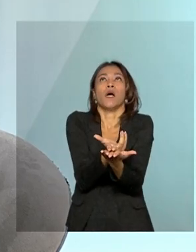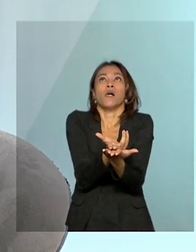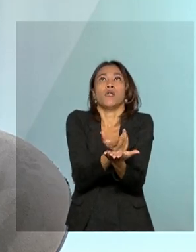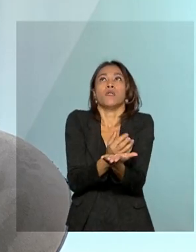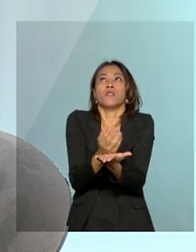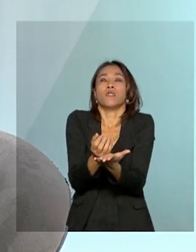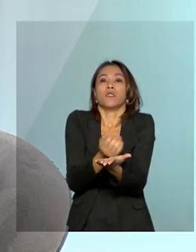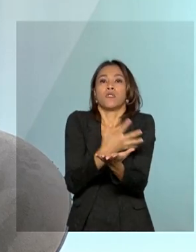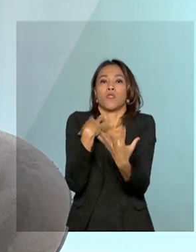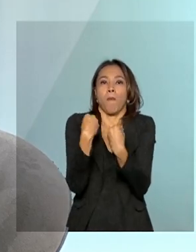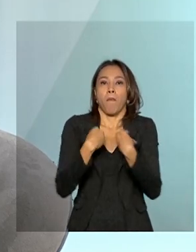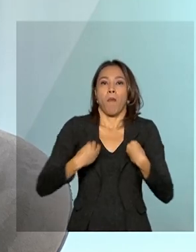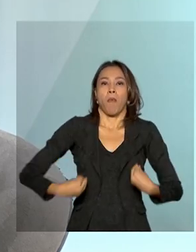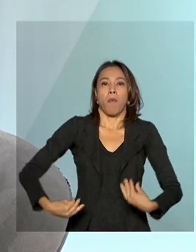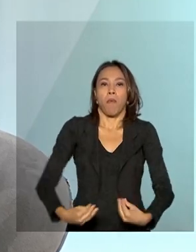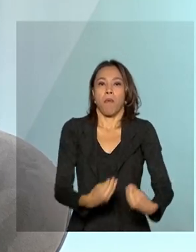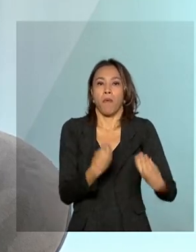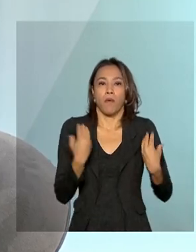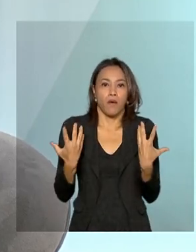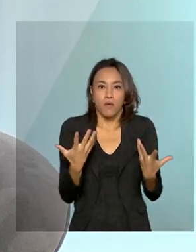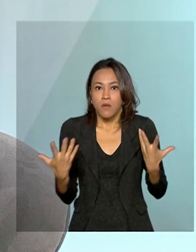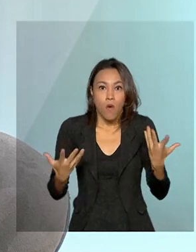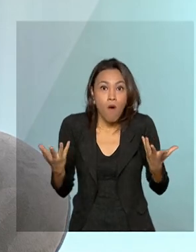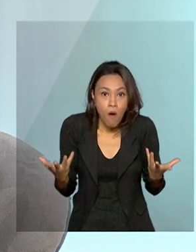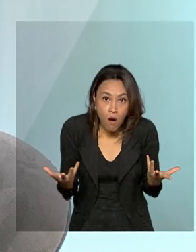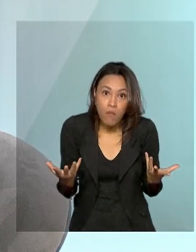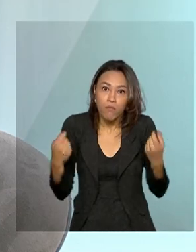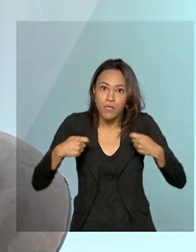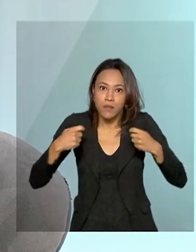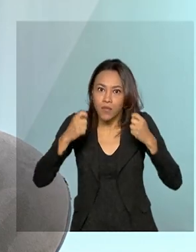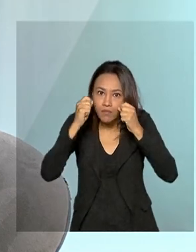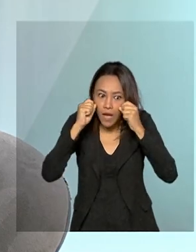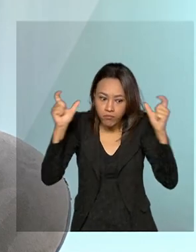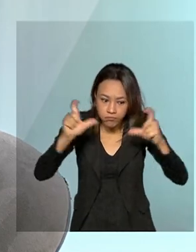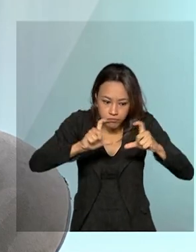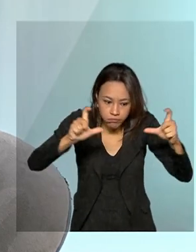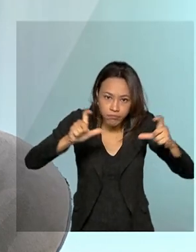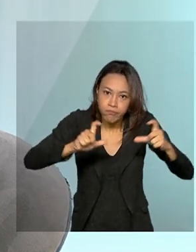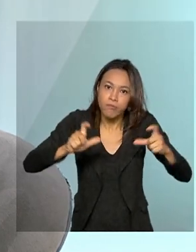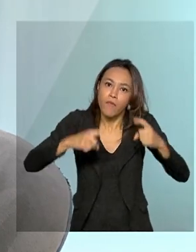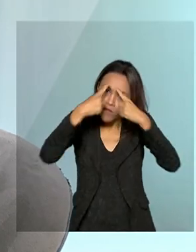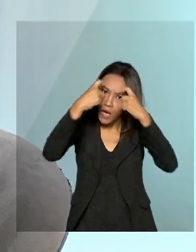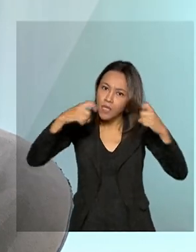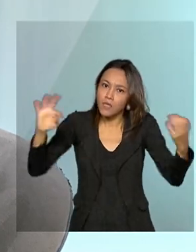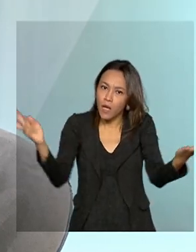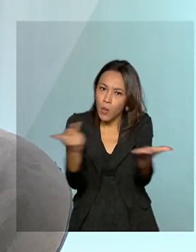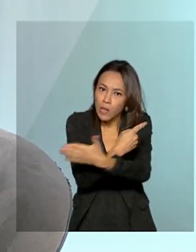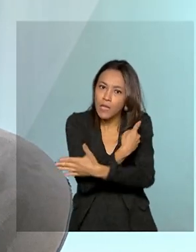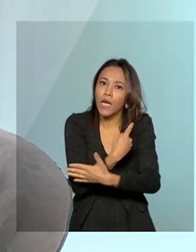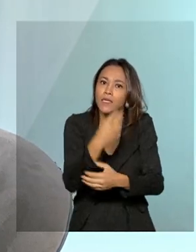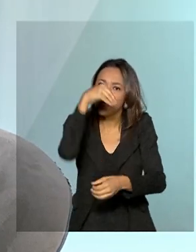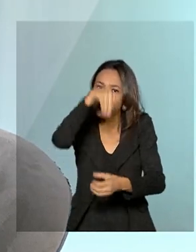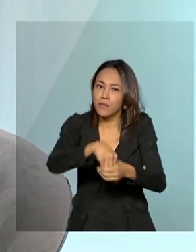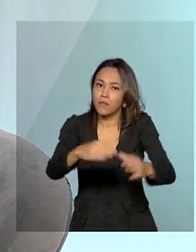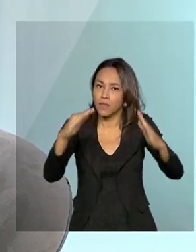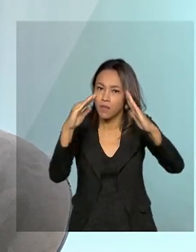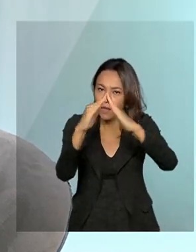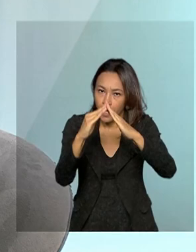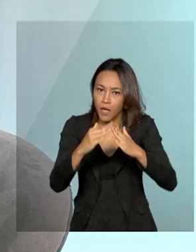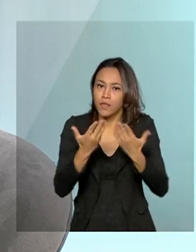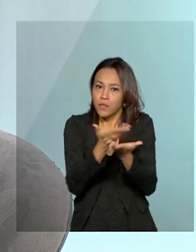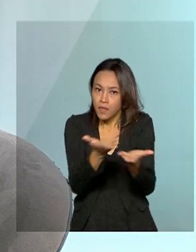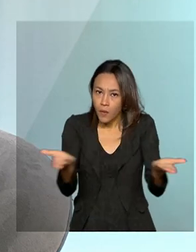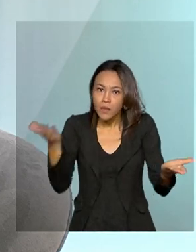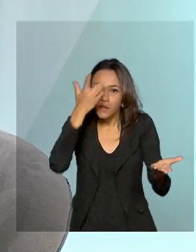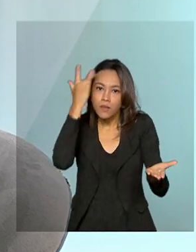sendo abusado. Nós vamos ter que ter um olhar ampliado também para a violência que acontece dentro de casa com as